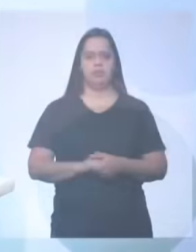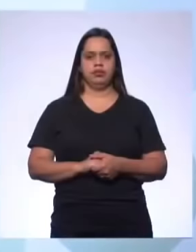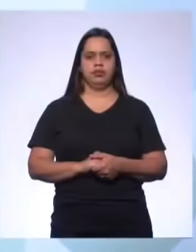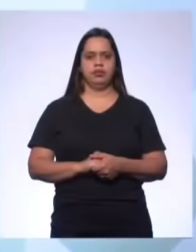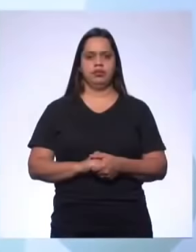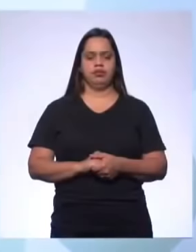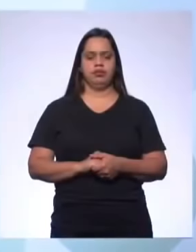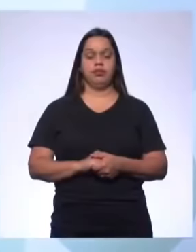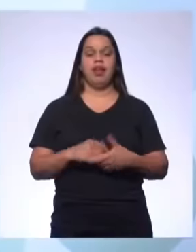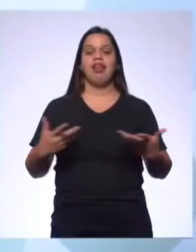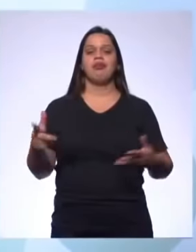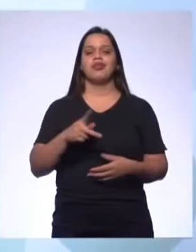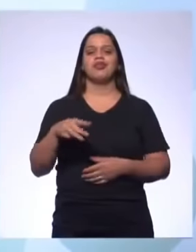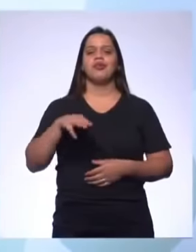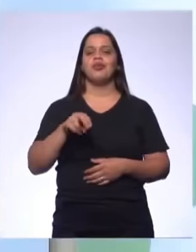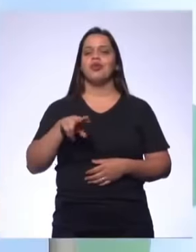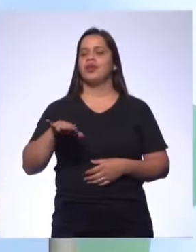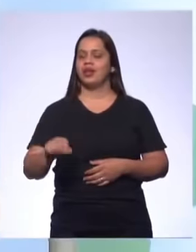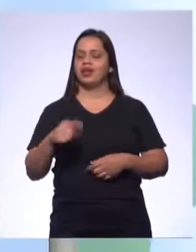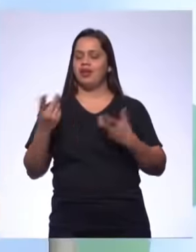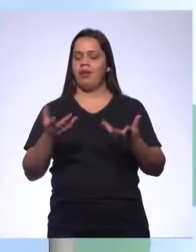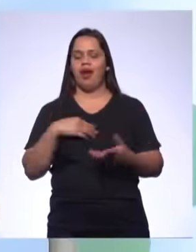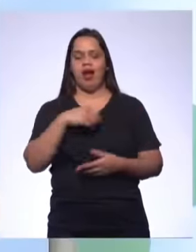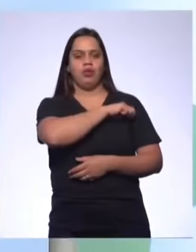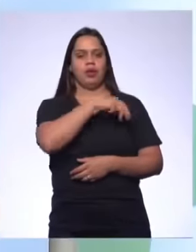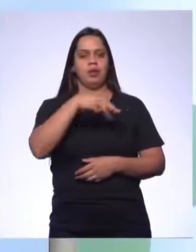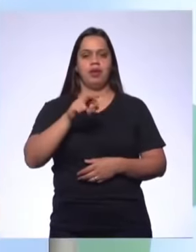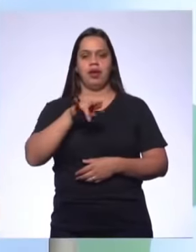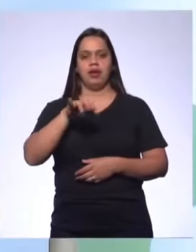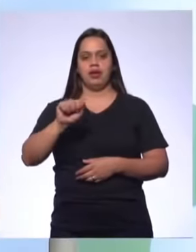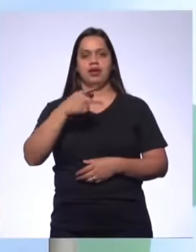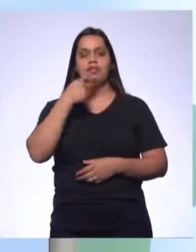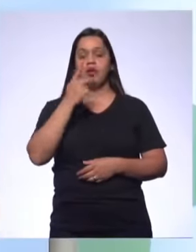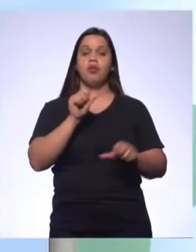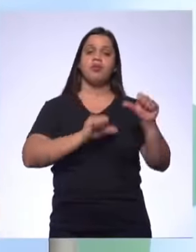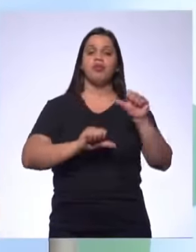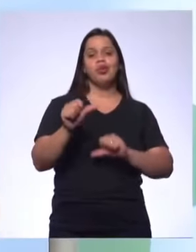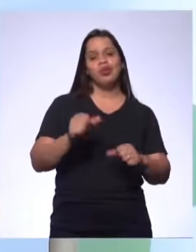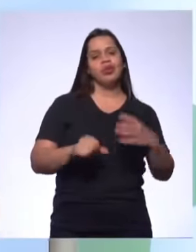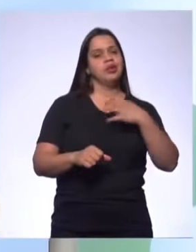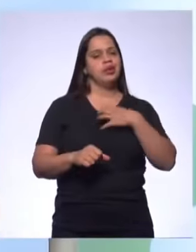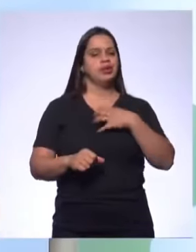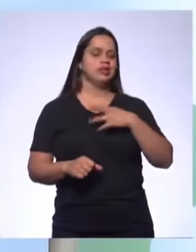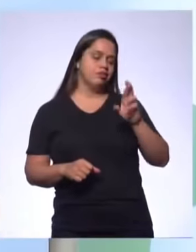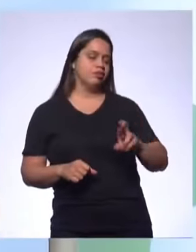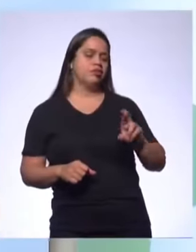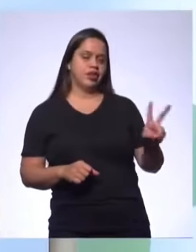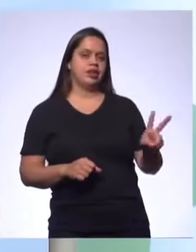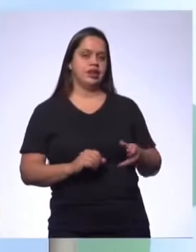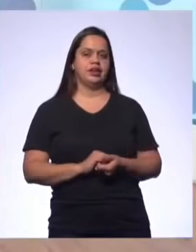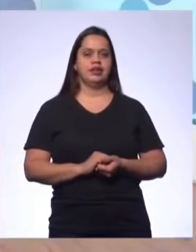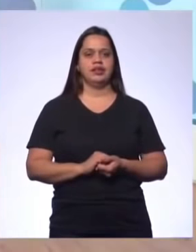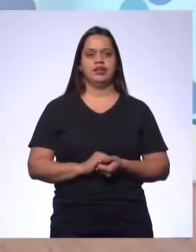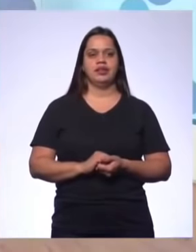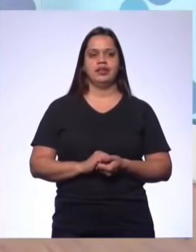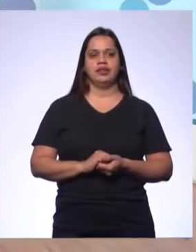E aí, Mônica? Bom, a Mariana disse assim, muda, professora, dá uma sensação diferente.